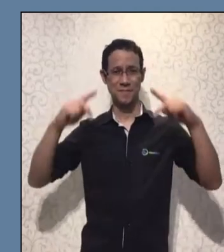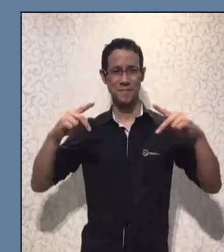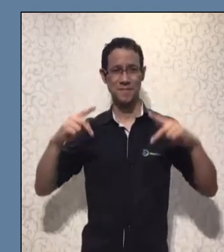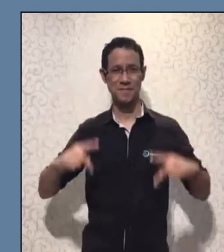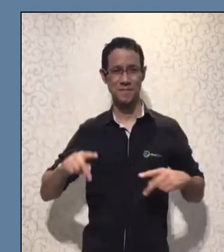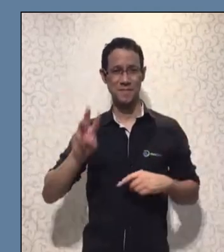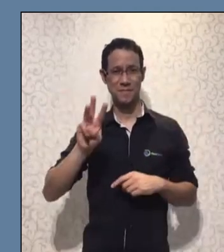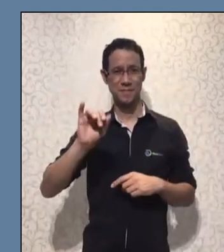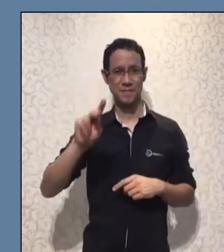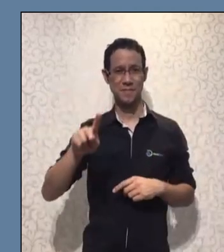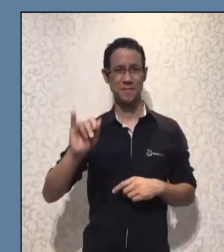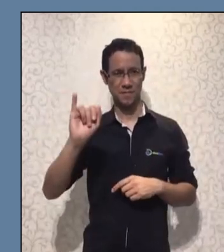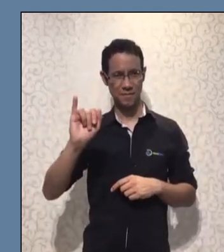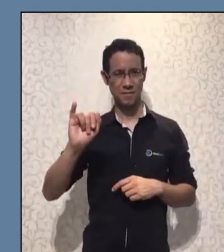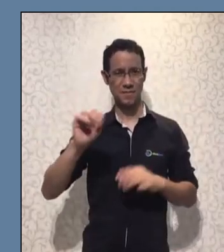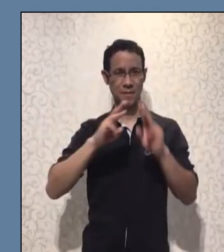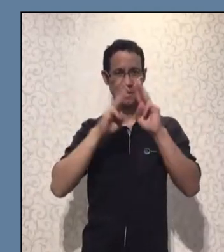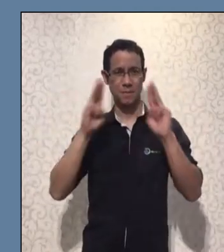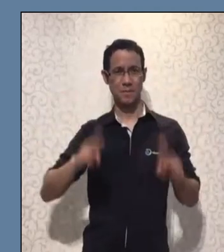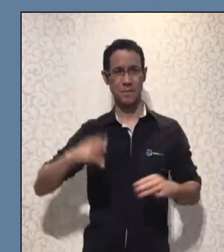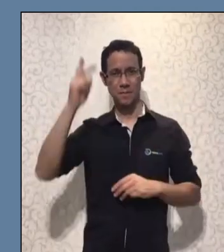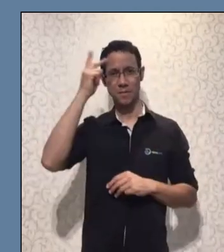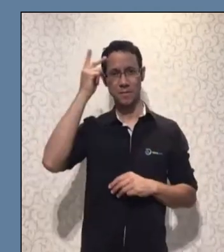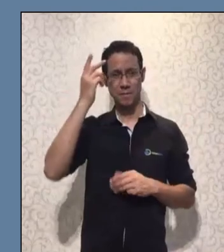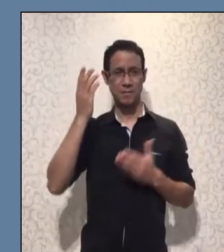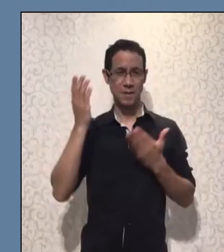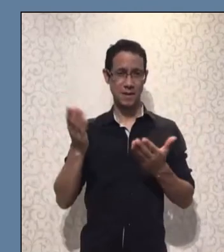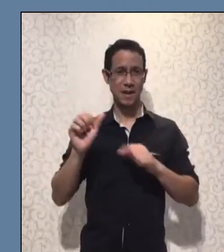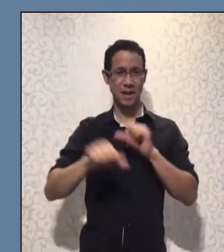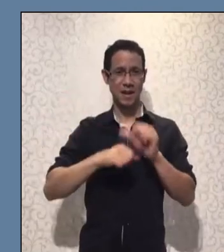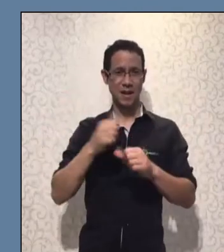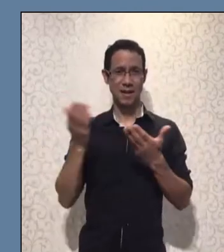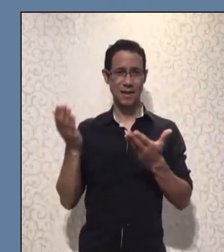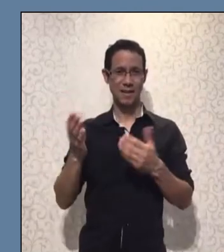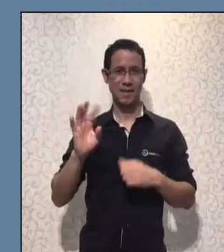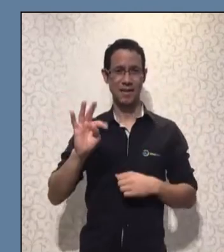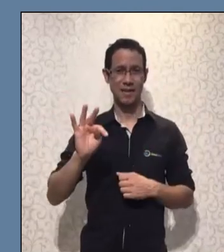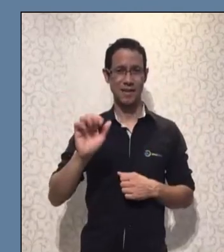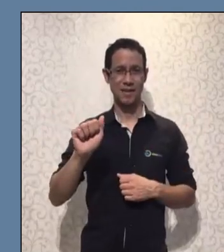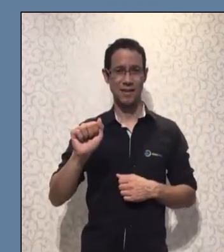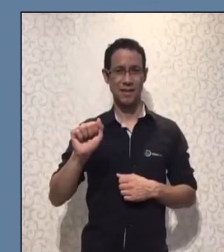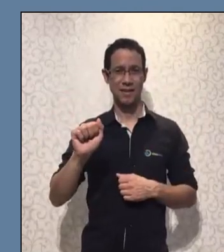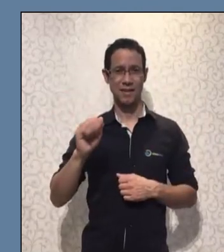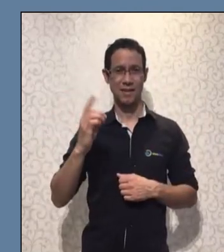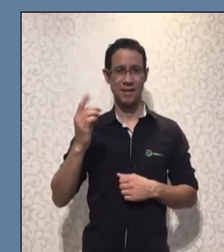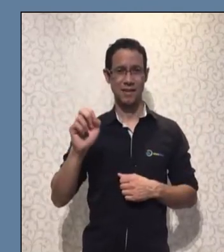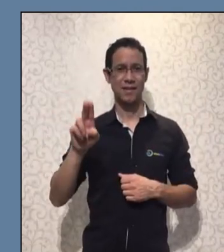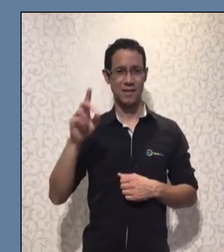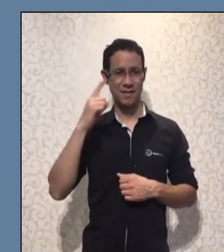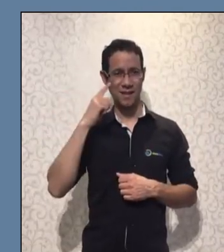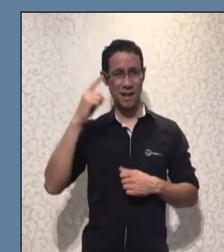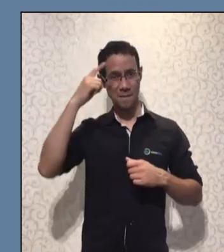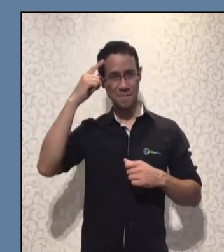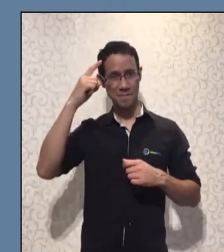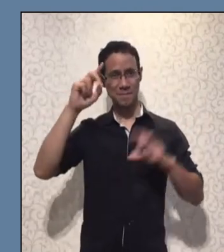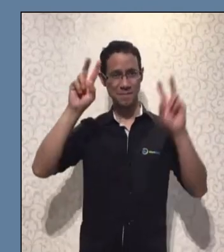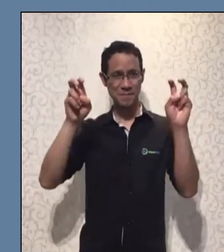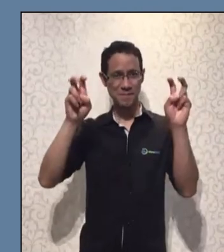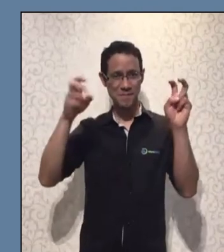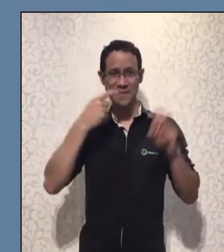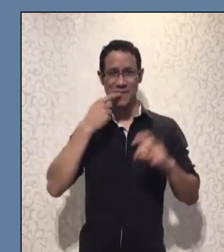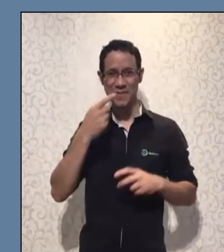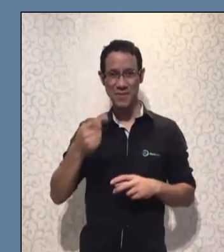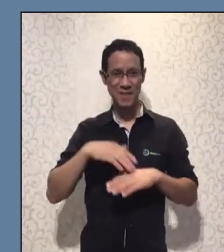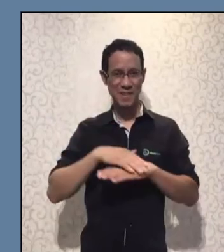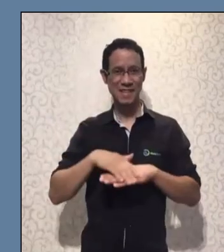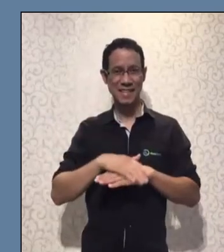Paulista. Tadeu, eu passo para você a bola e passo com aquela problematização que a gente tinha nos bastidores comentado, né? Quer dizer,